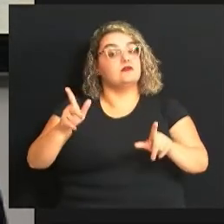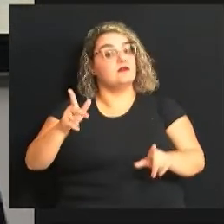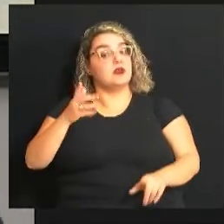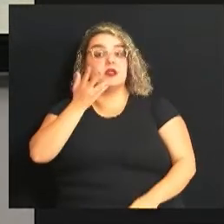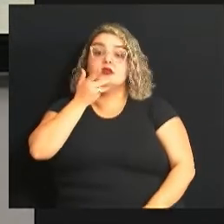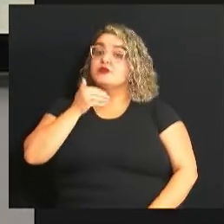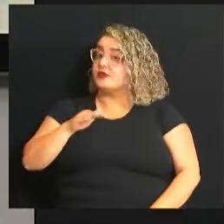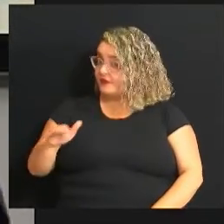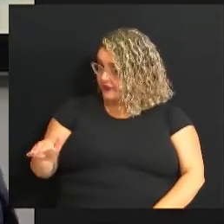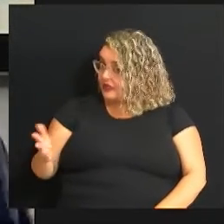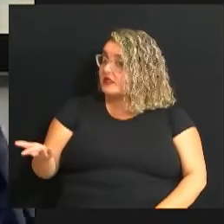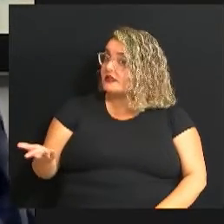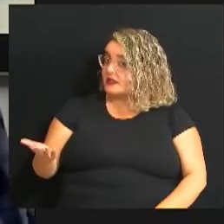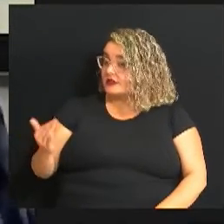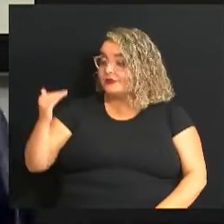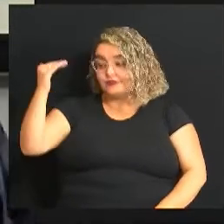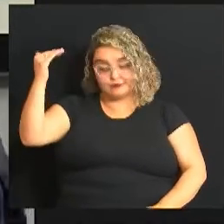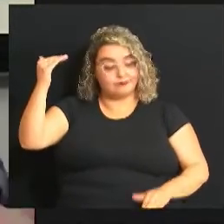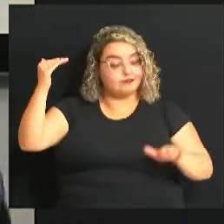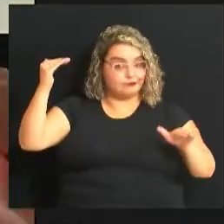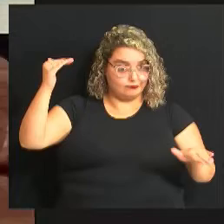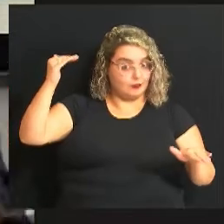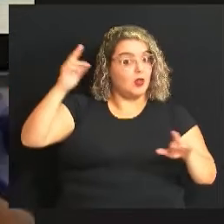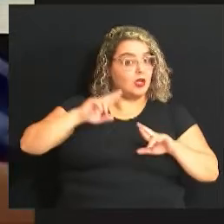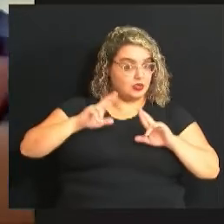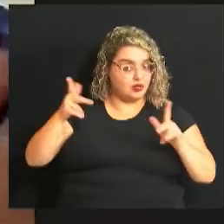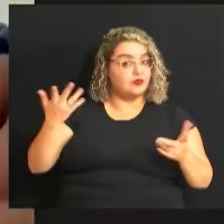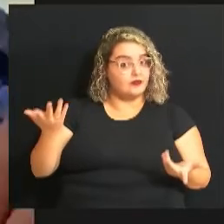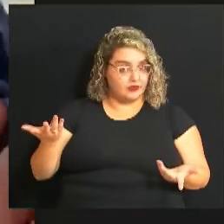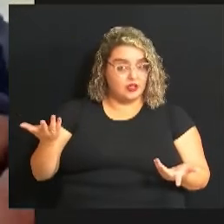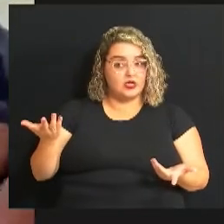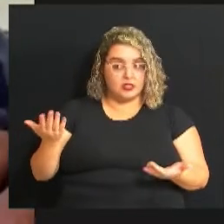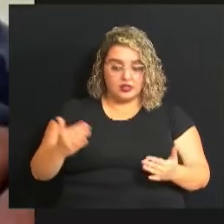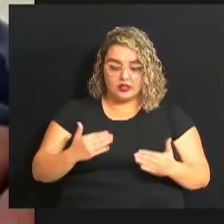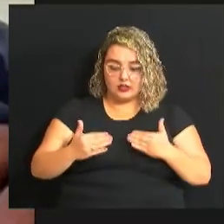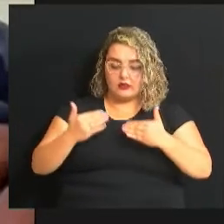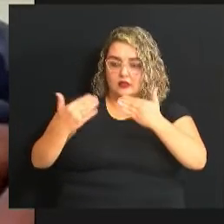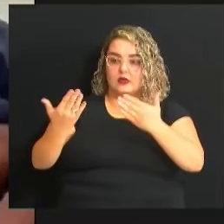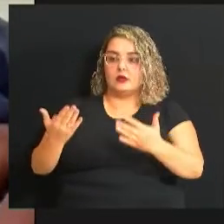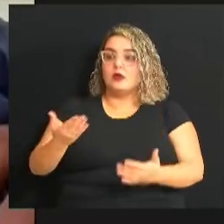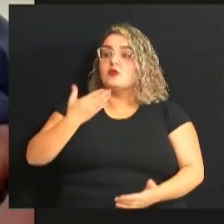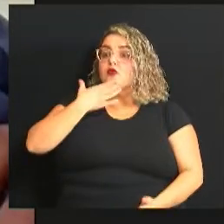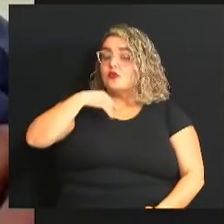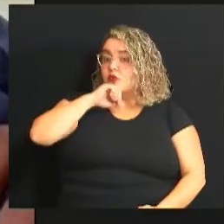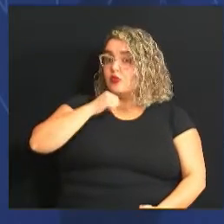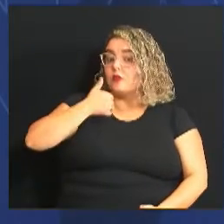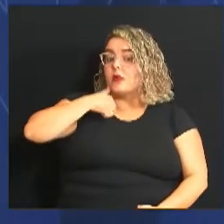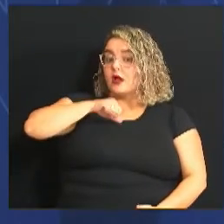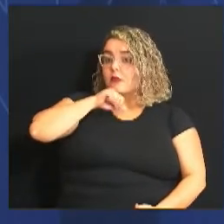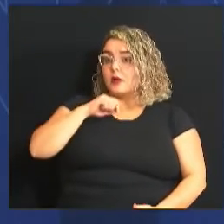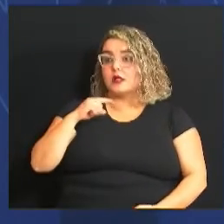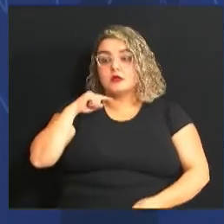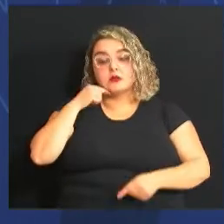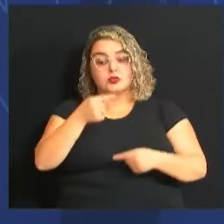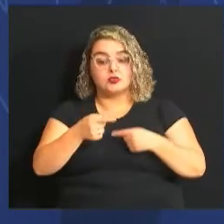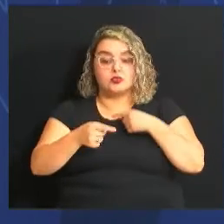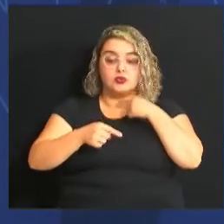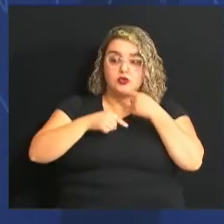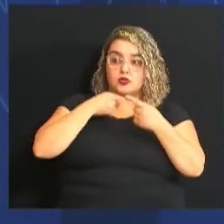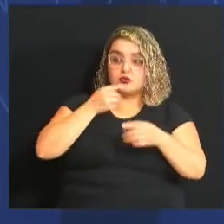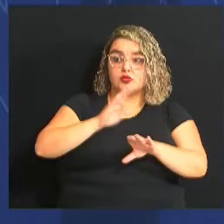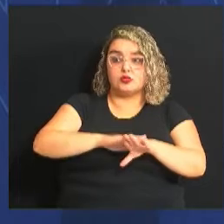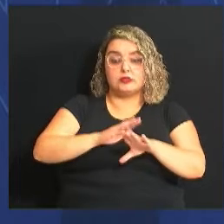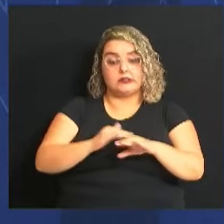difícil de perceber essas nuances dentro dessas faixas de desenvolvimento. E o pai que está em dúvida sobre a atitude se condiz